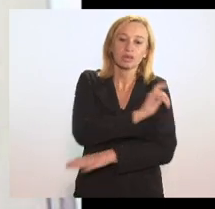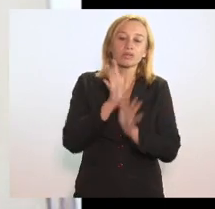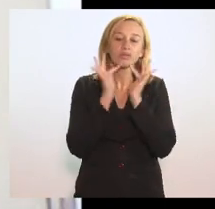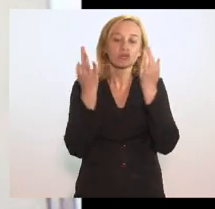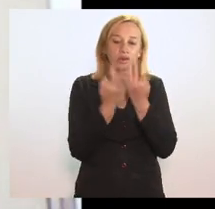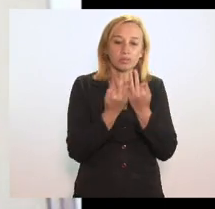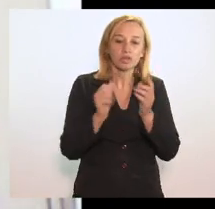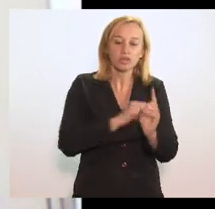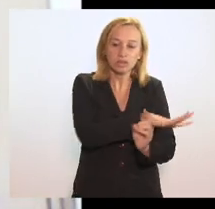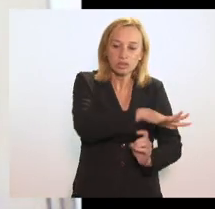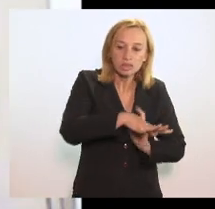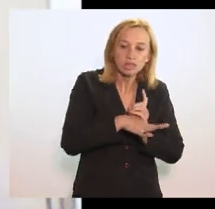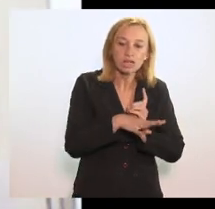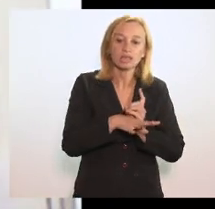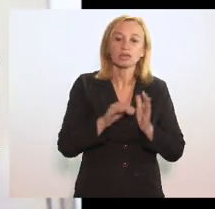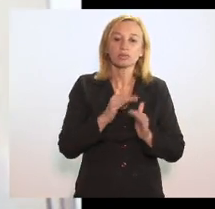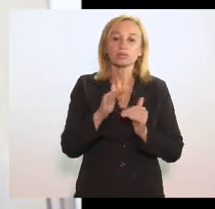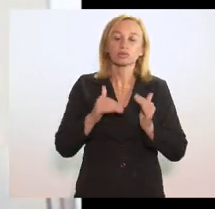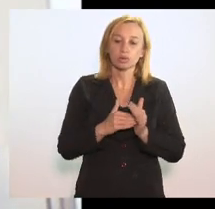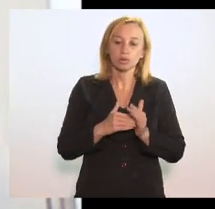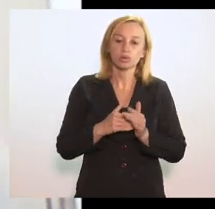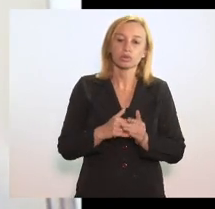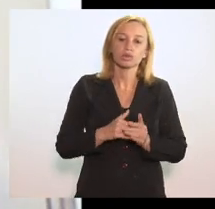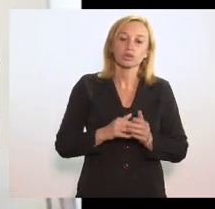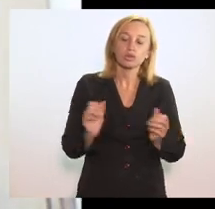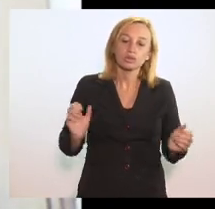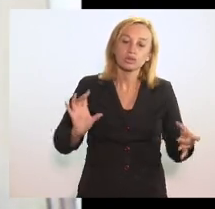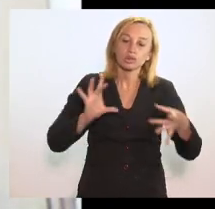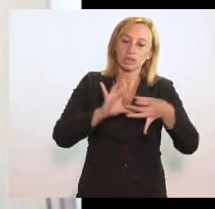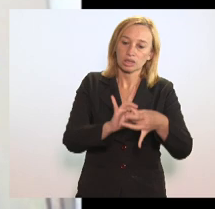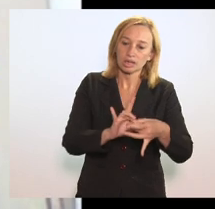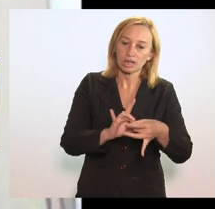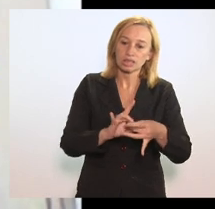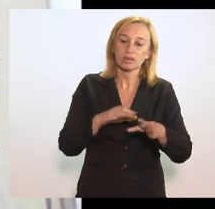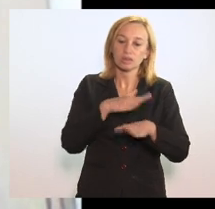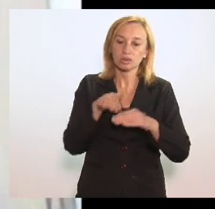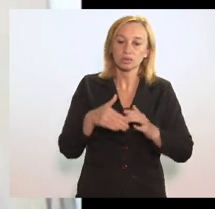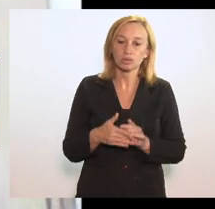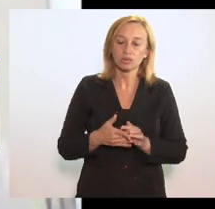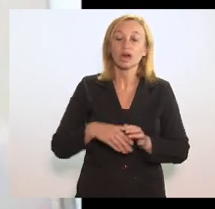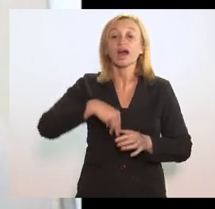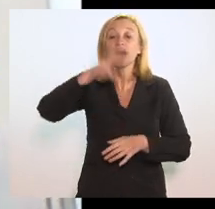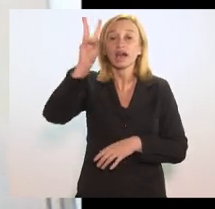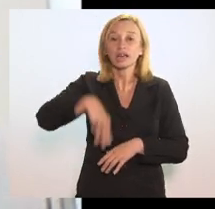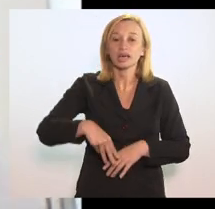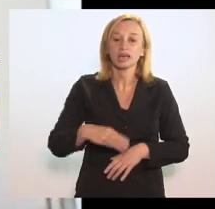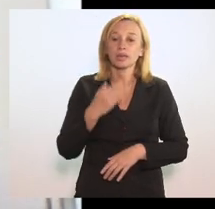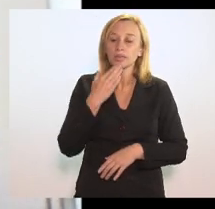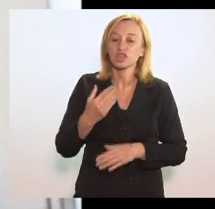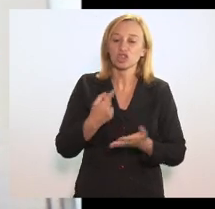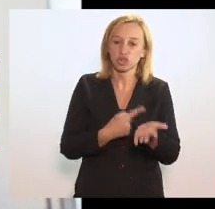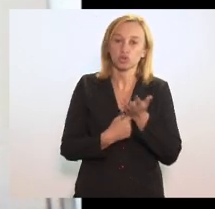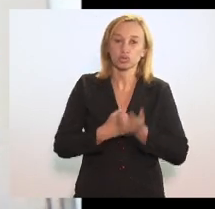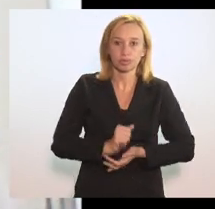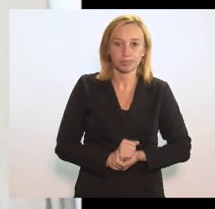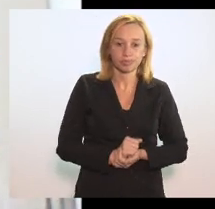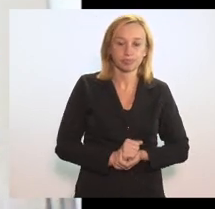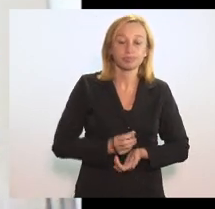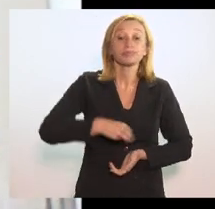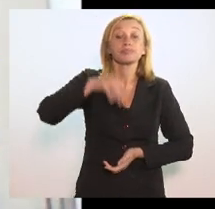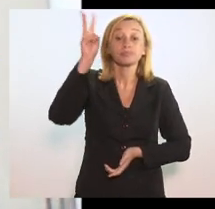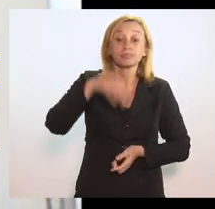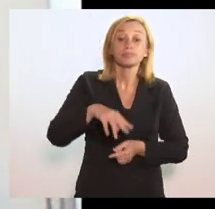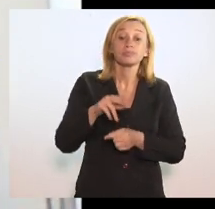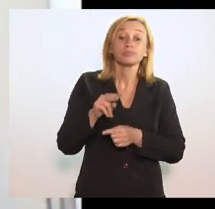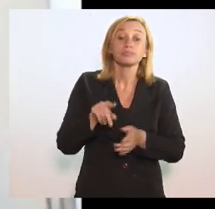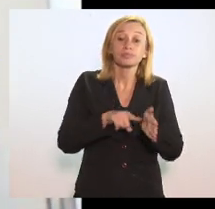famílias, sociedade como um todo, um canal muito claro a quem recorrer, a quem cabe fiscalizar se uma unidade está